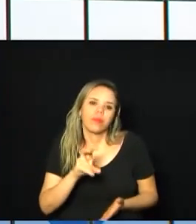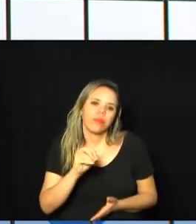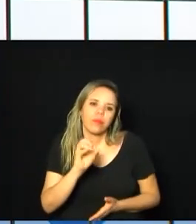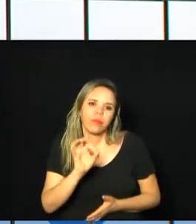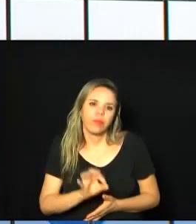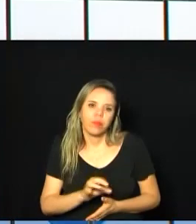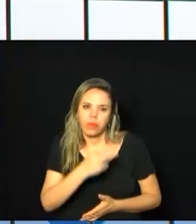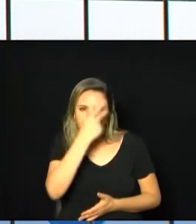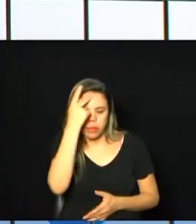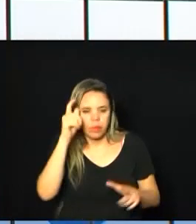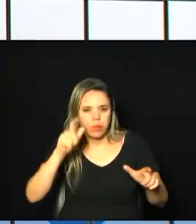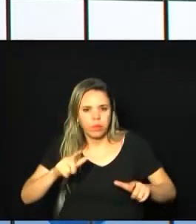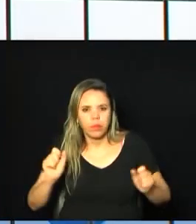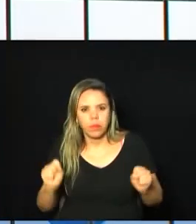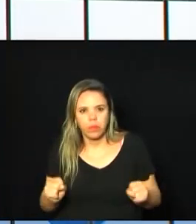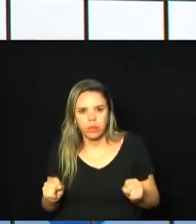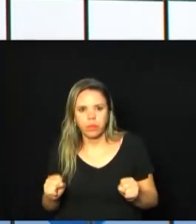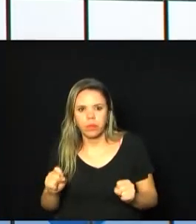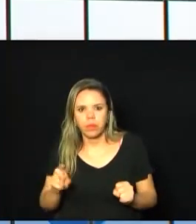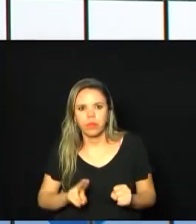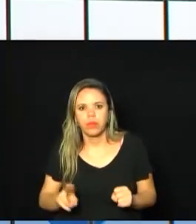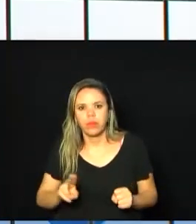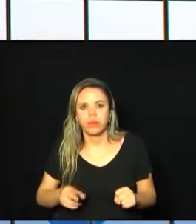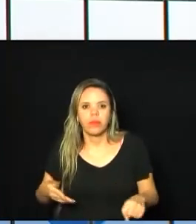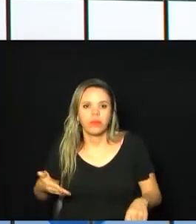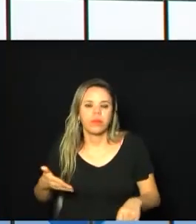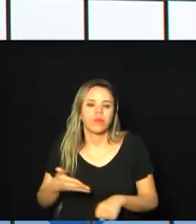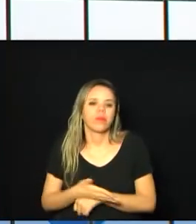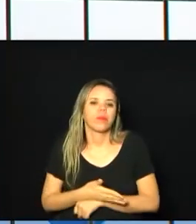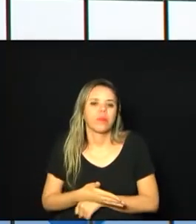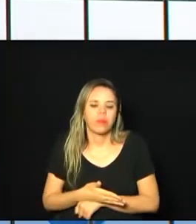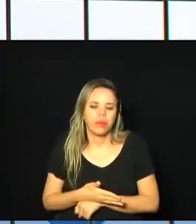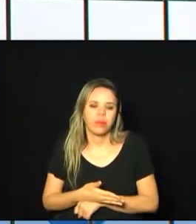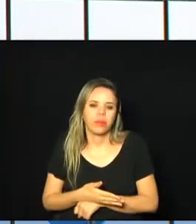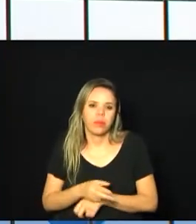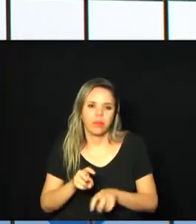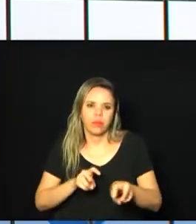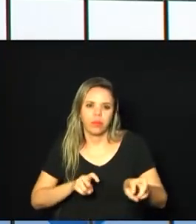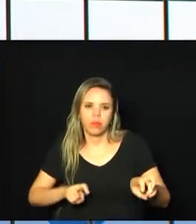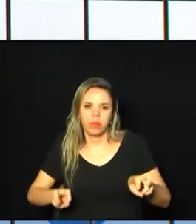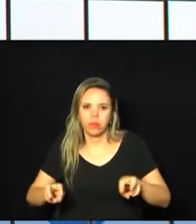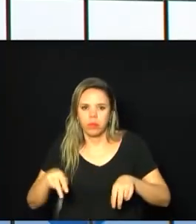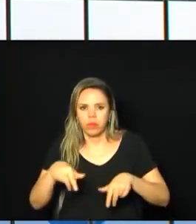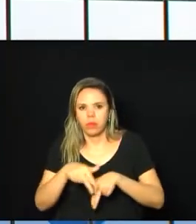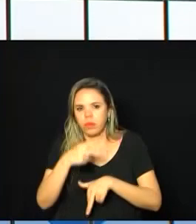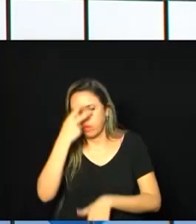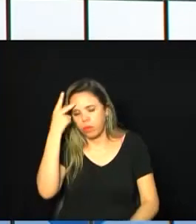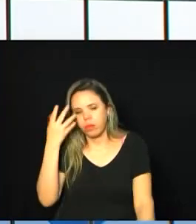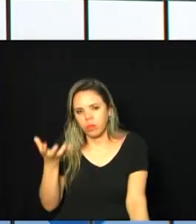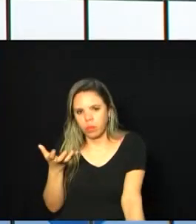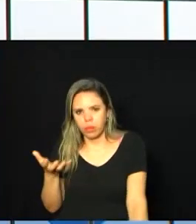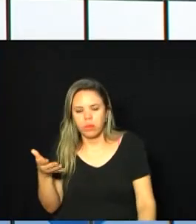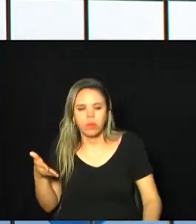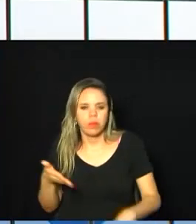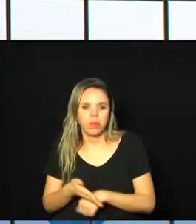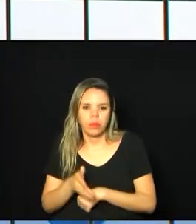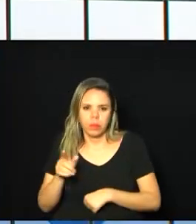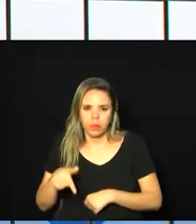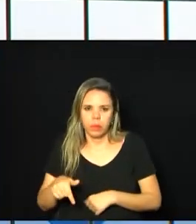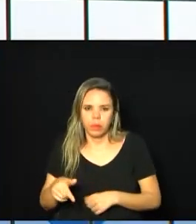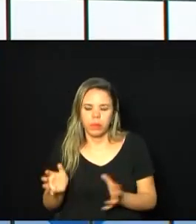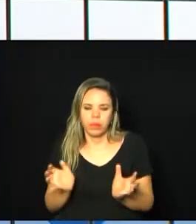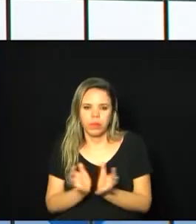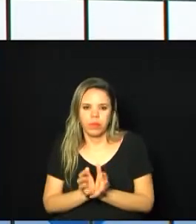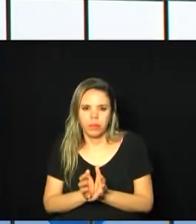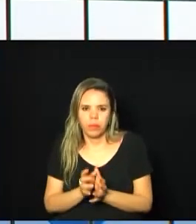dos locais podem ser aí ocupados pelas pessoas. Então, quem quiser participar dessa